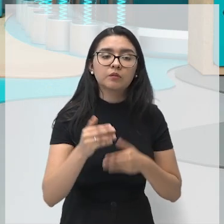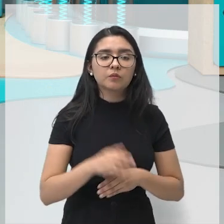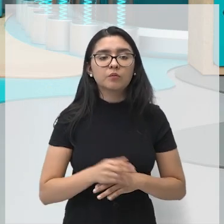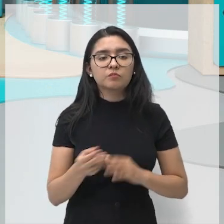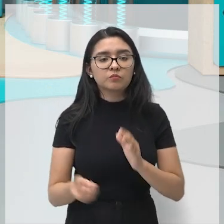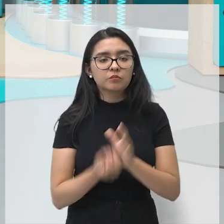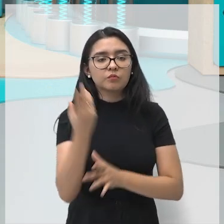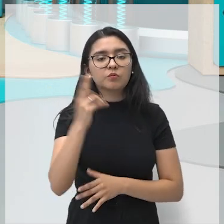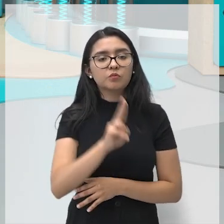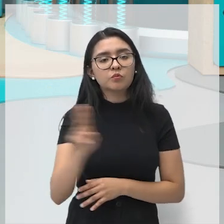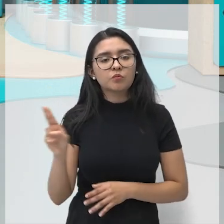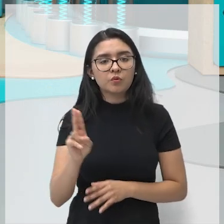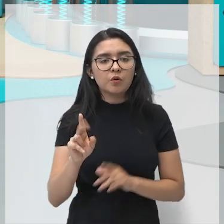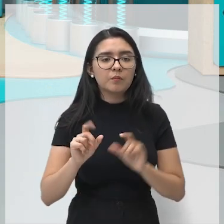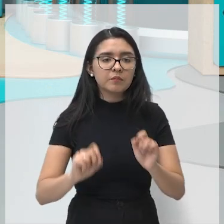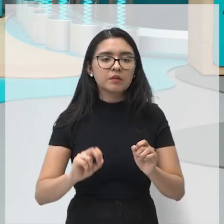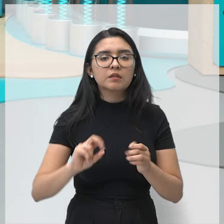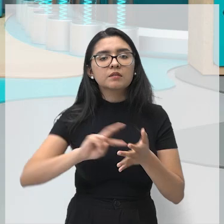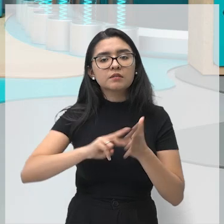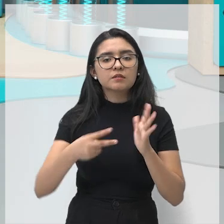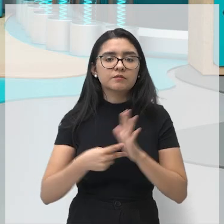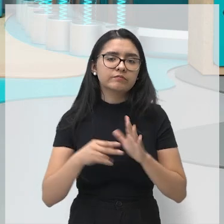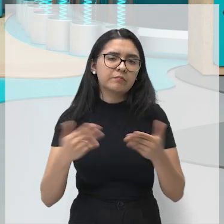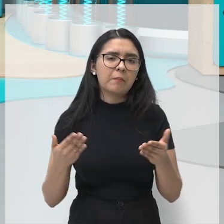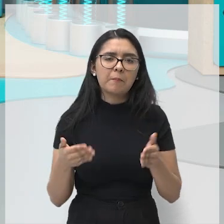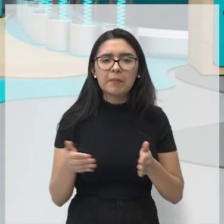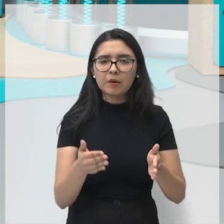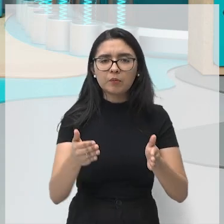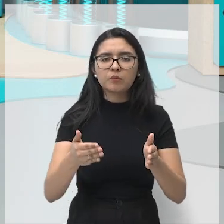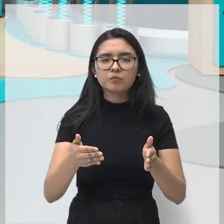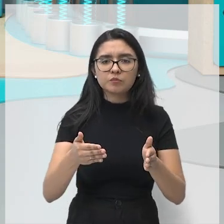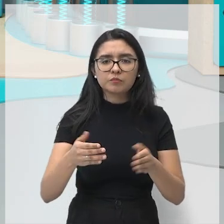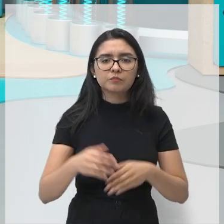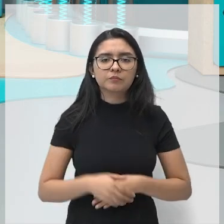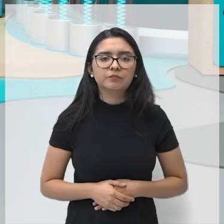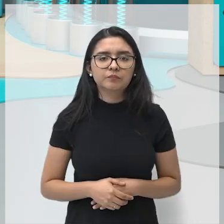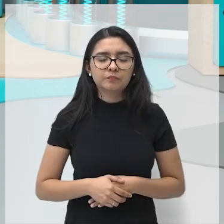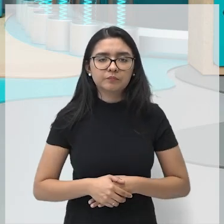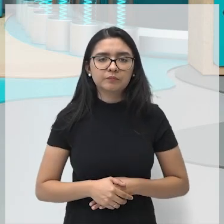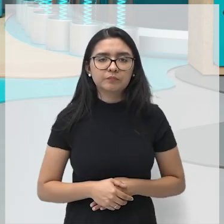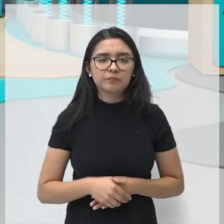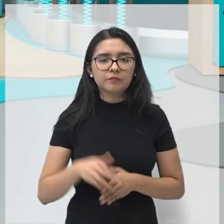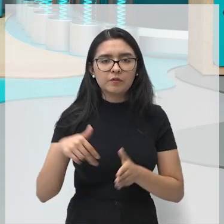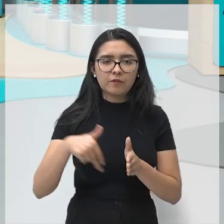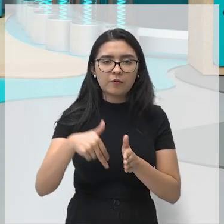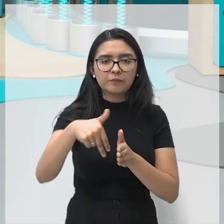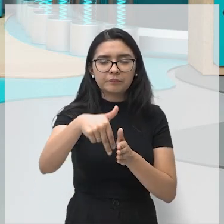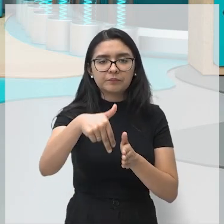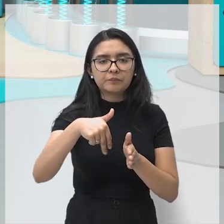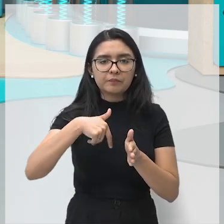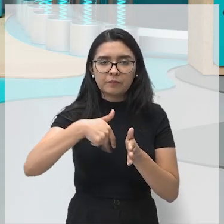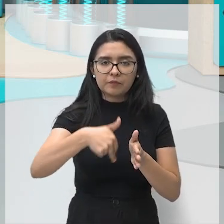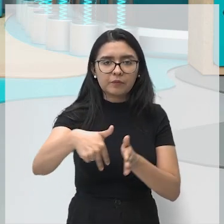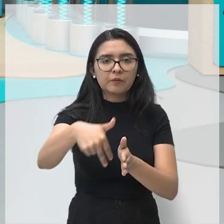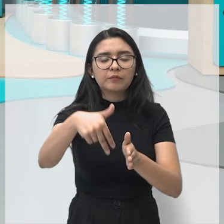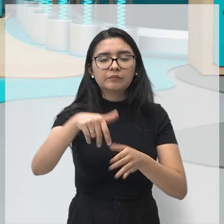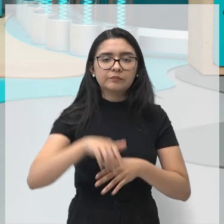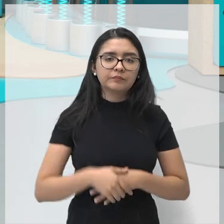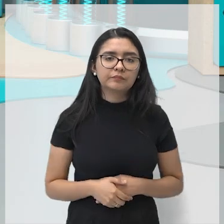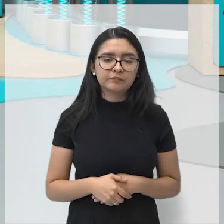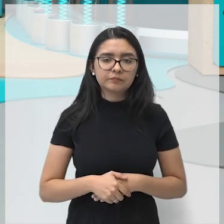nome do esporte, que significa algo como percurso. Um percurso que eles vão traçar ali, vão seguir, vão